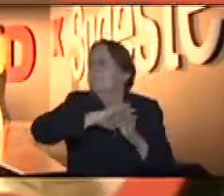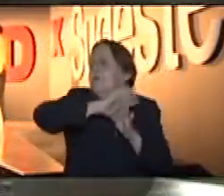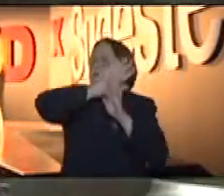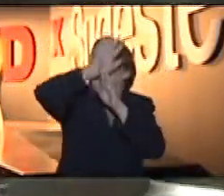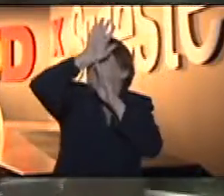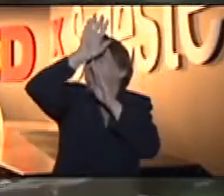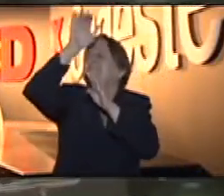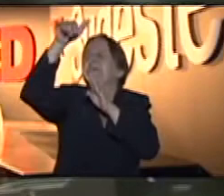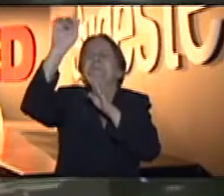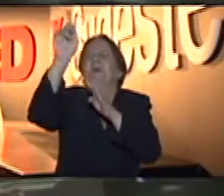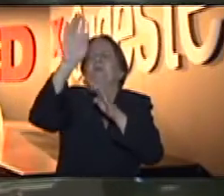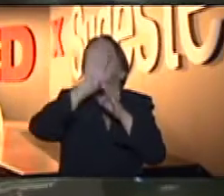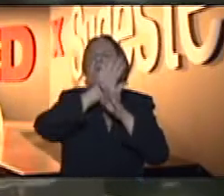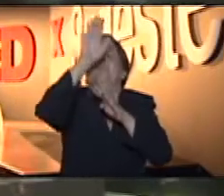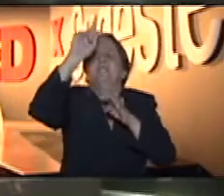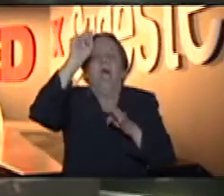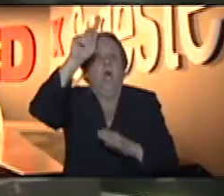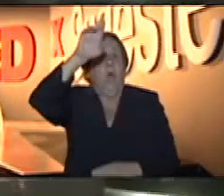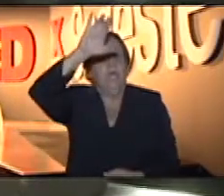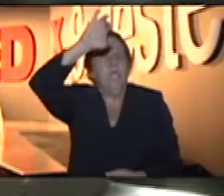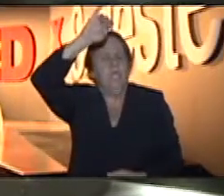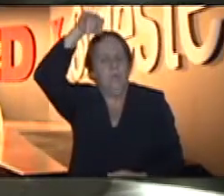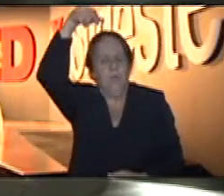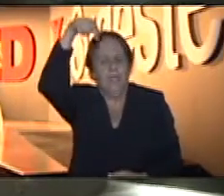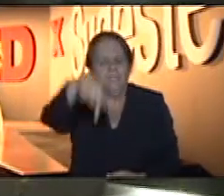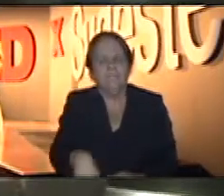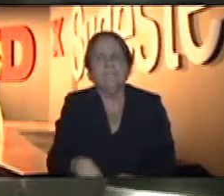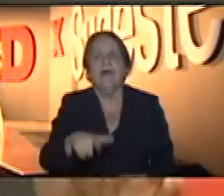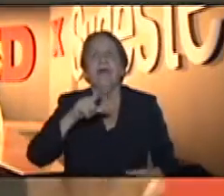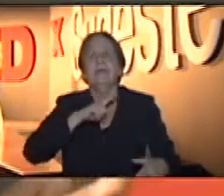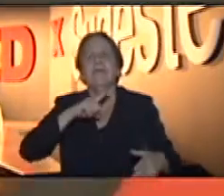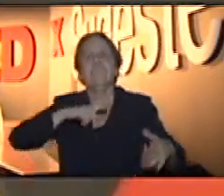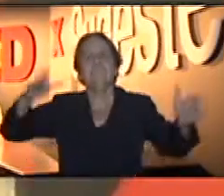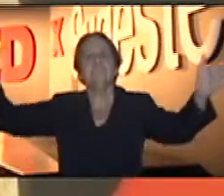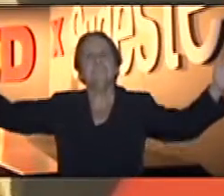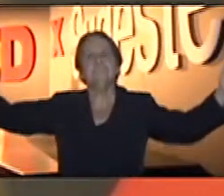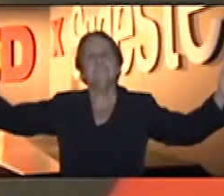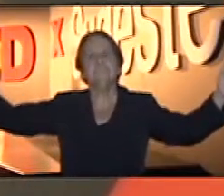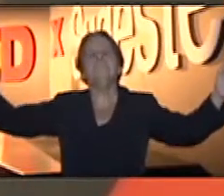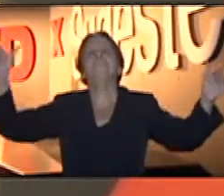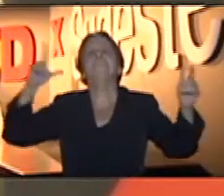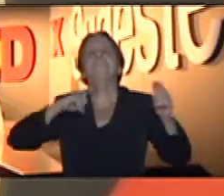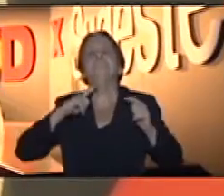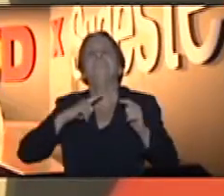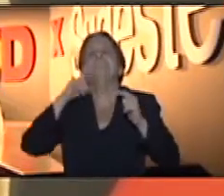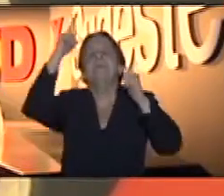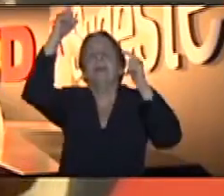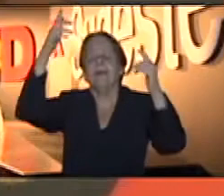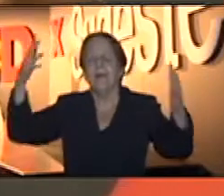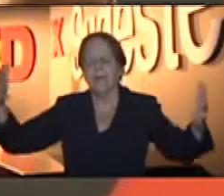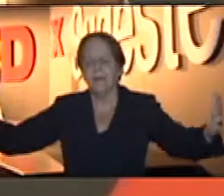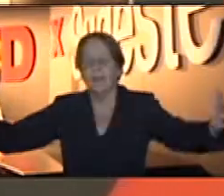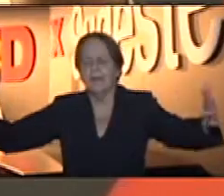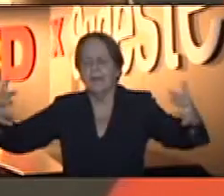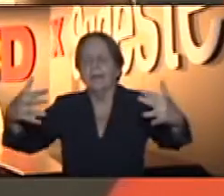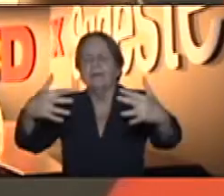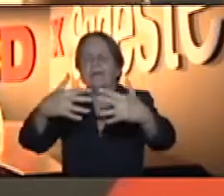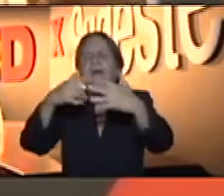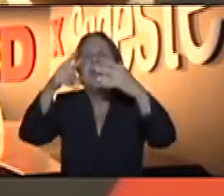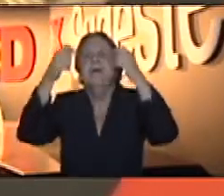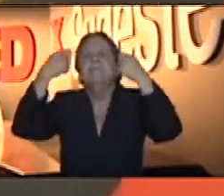Montanha não estamos no Rio de Janeiro temos o Cristo Redentor Estamos nas mãos de Cristo feche os